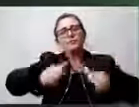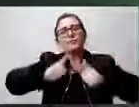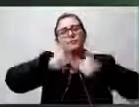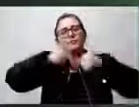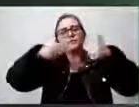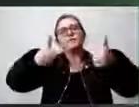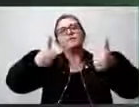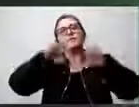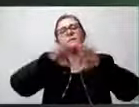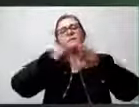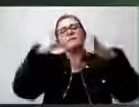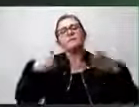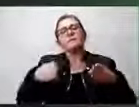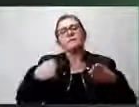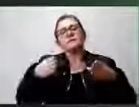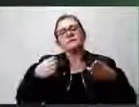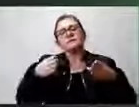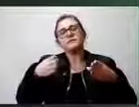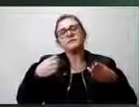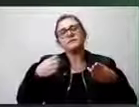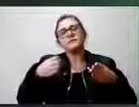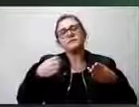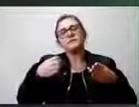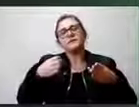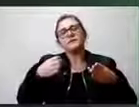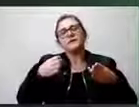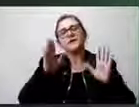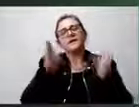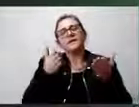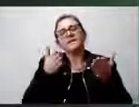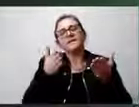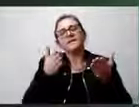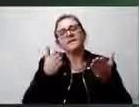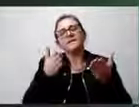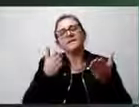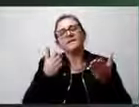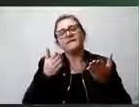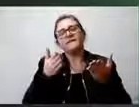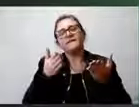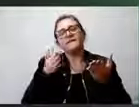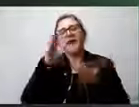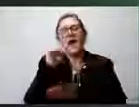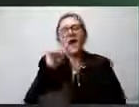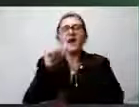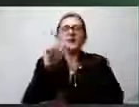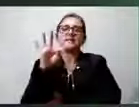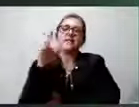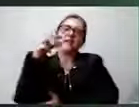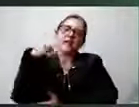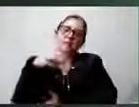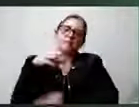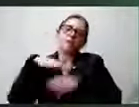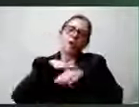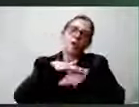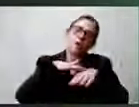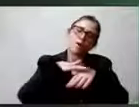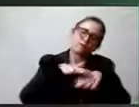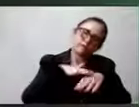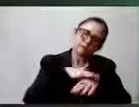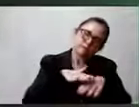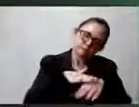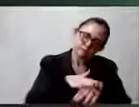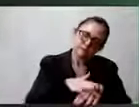nossa mesa hoje e, de forma orgânica, apareceu o tema ATM lá e a gente começou a conversar sobre abordagens